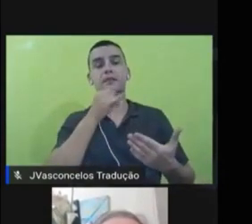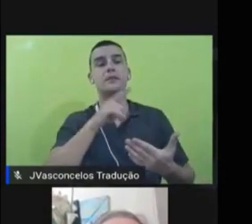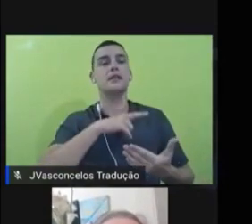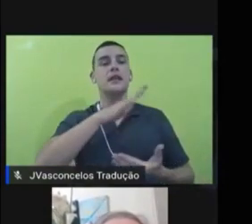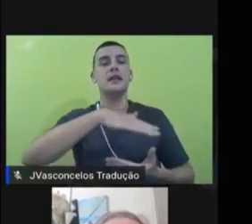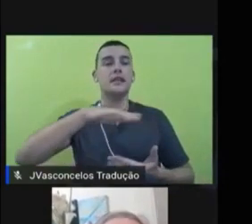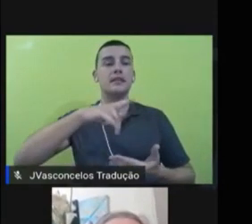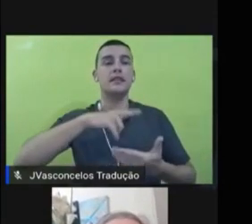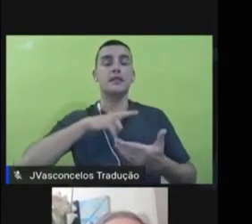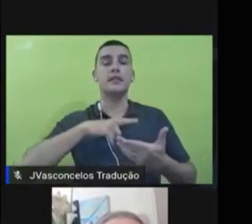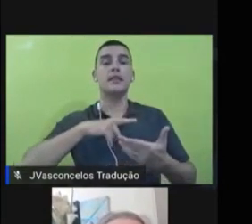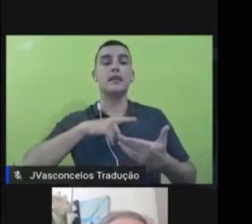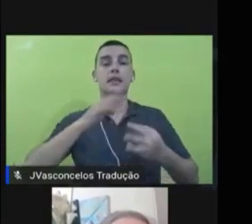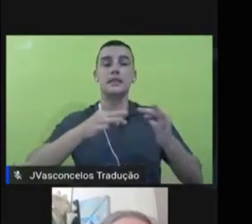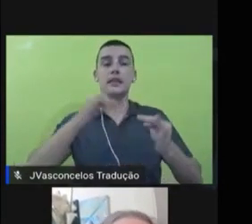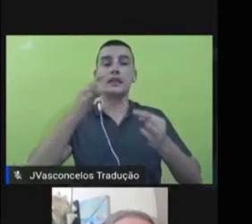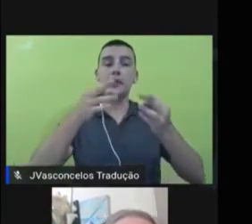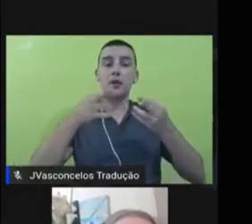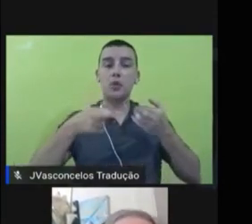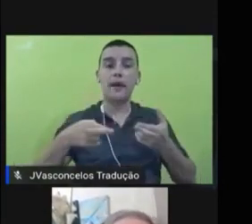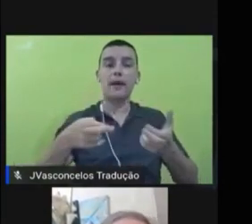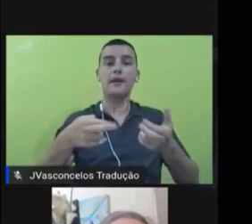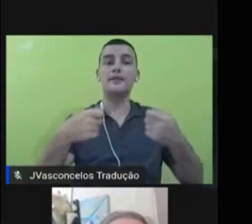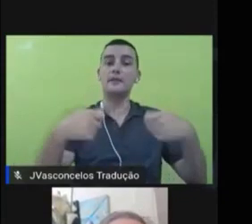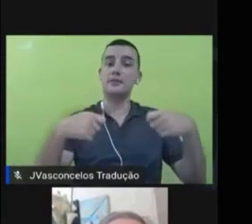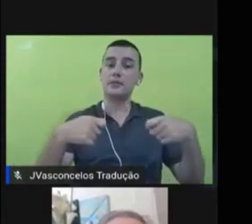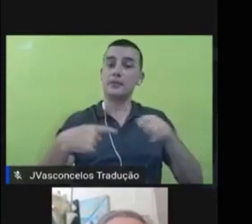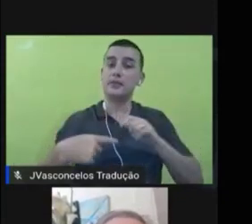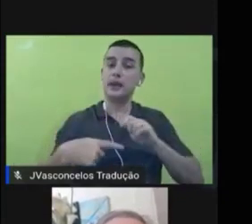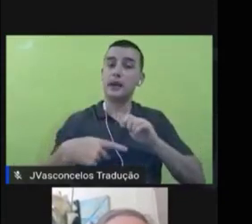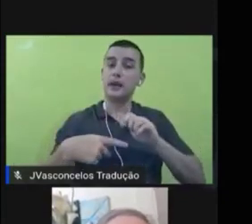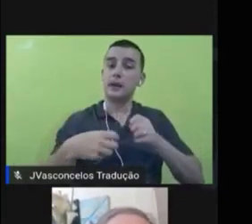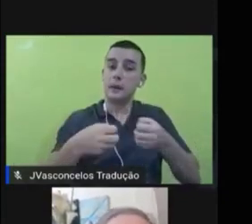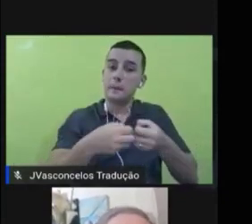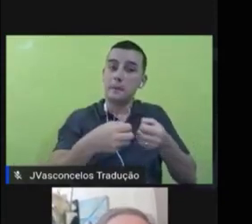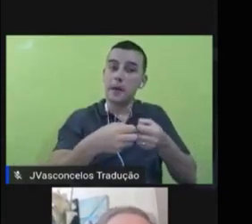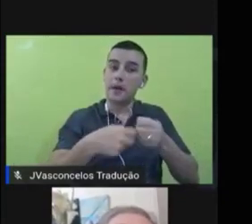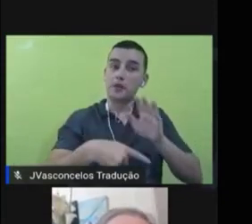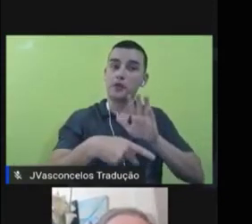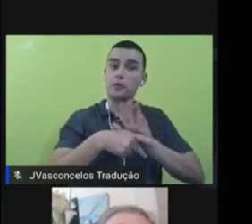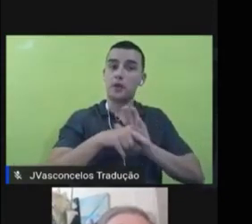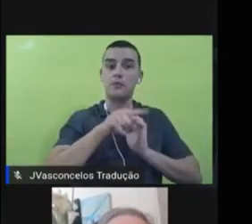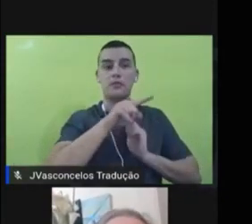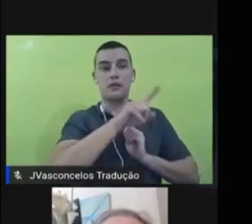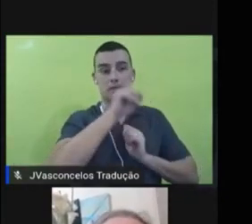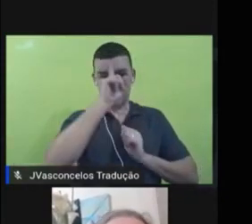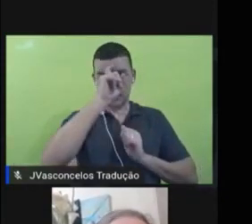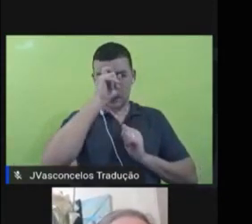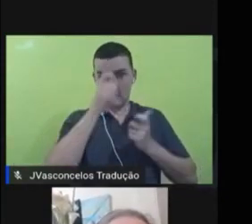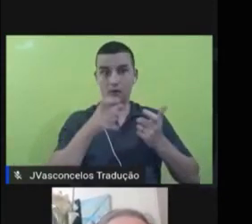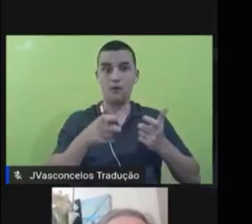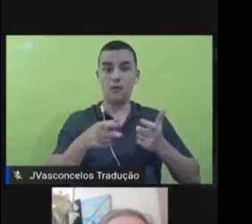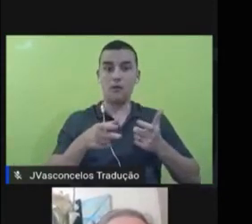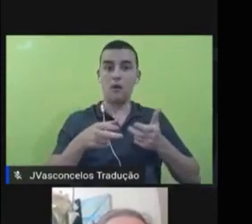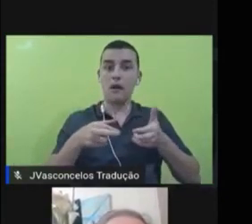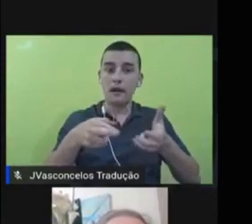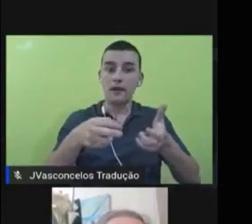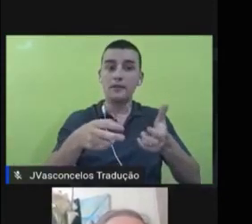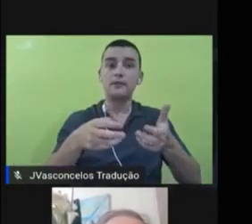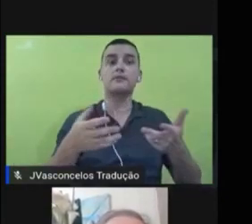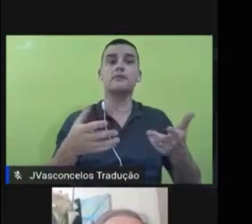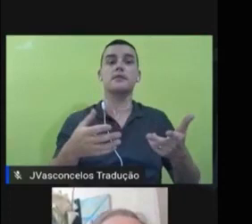de câncer, que precisam ficar próximas à unidade de referência de tratamento, e